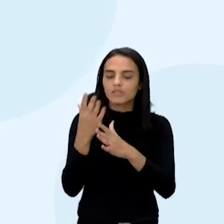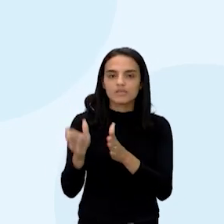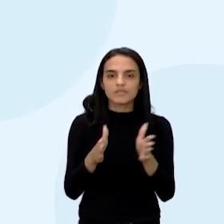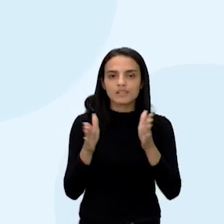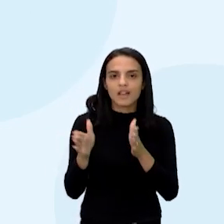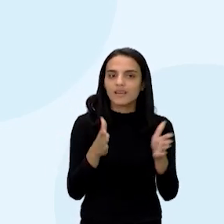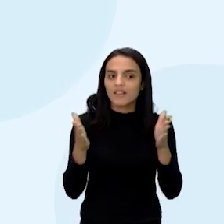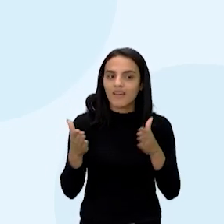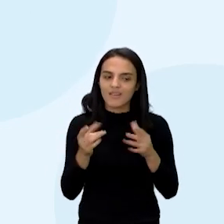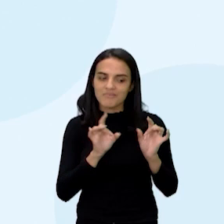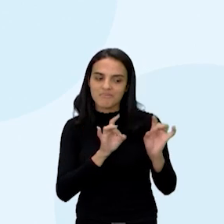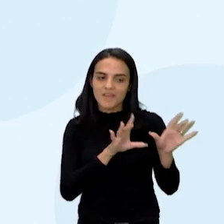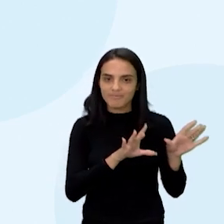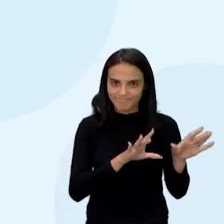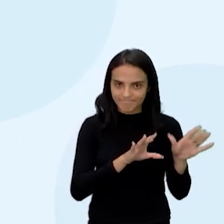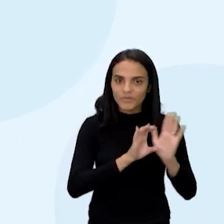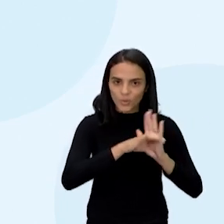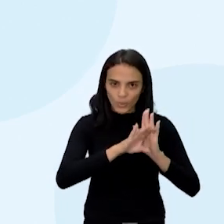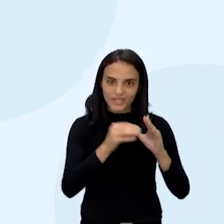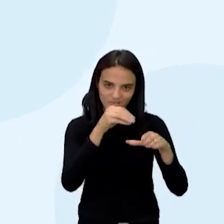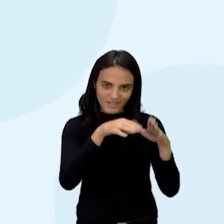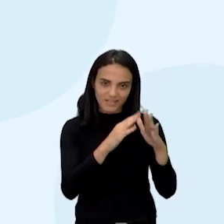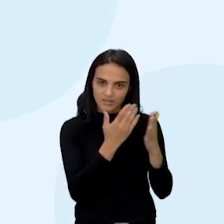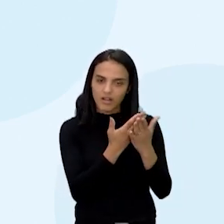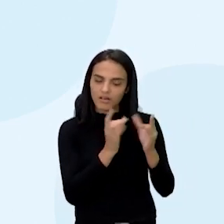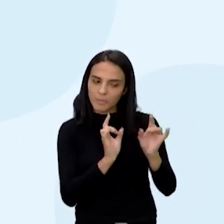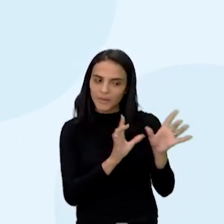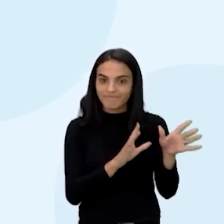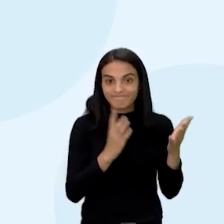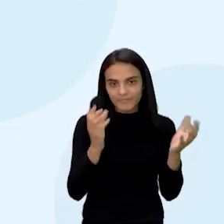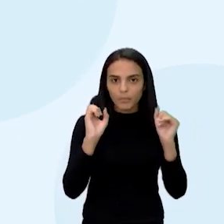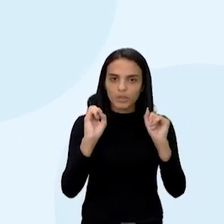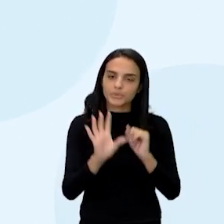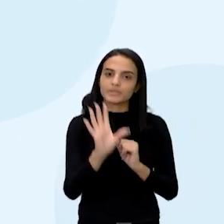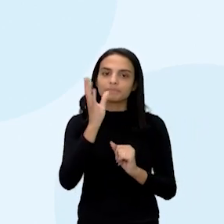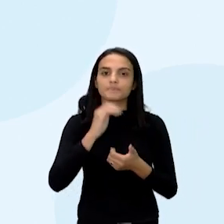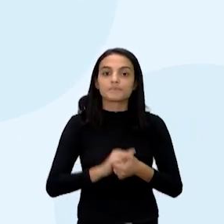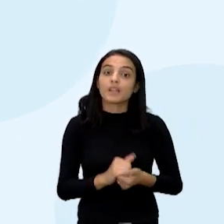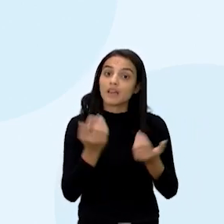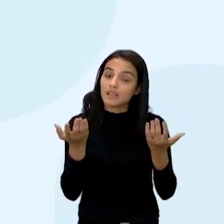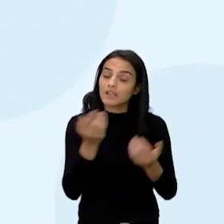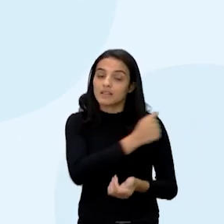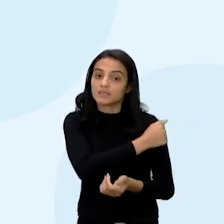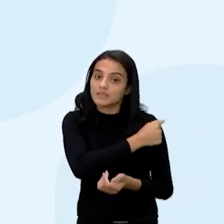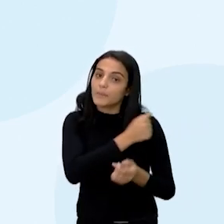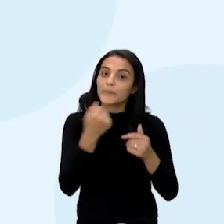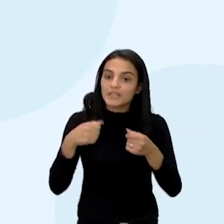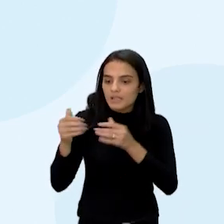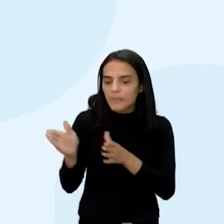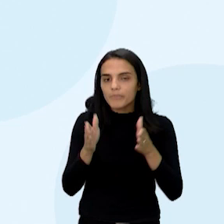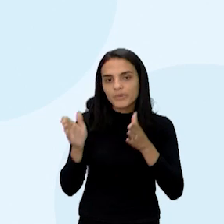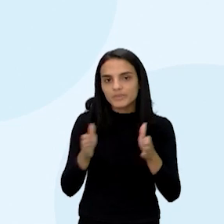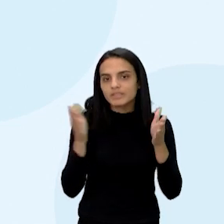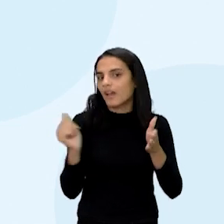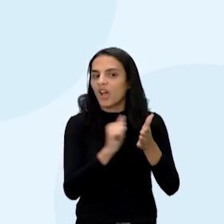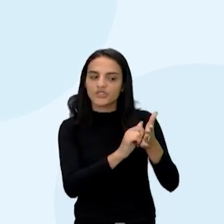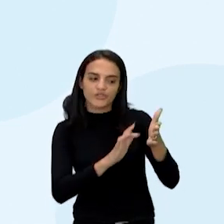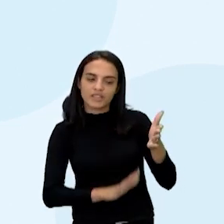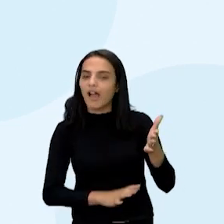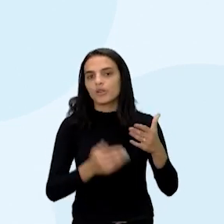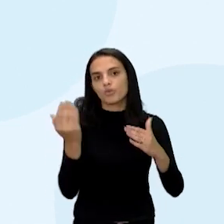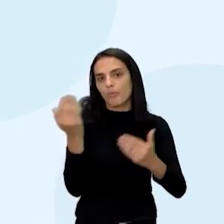sendo deixado de lado no contexto da escola, né? Muitas vezes, os estudantes têm que produzir uma determinada tarefa